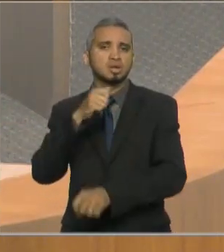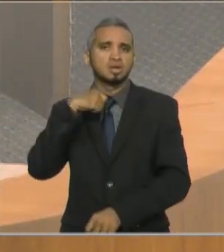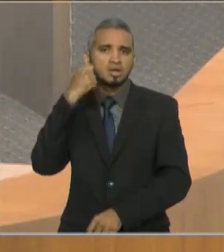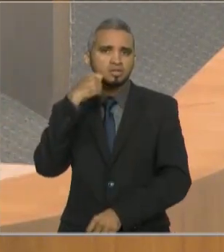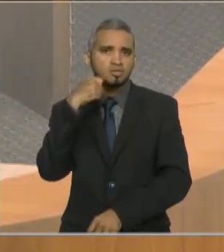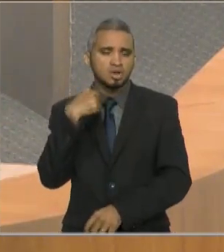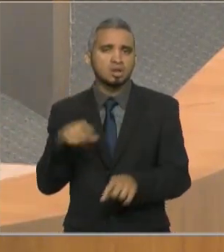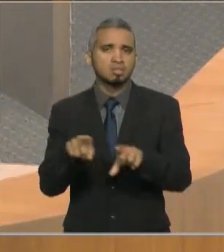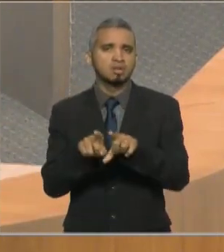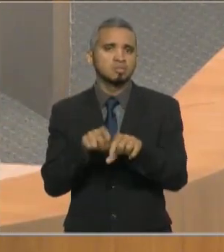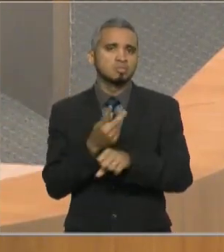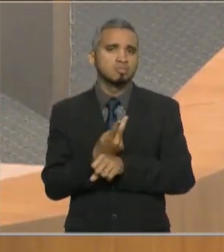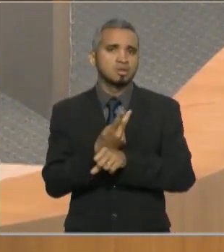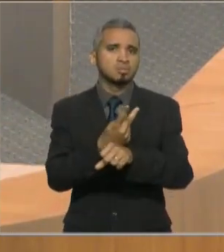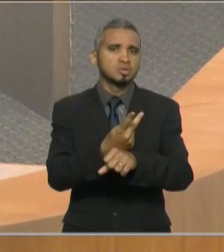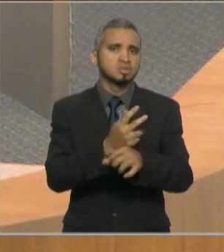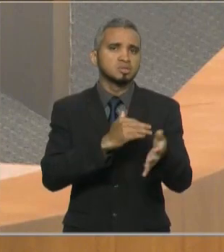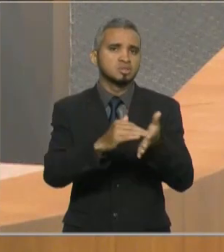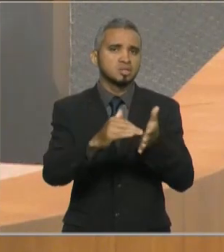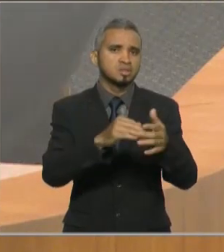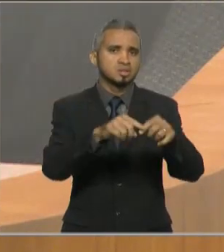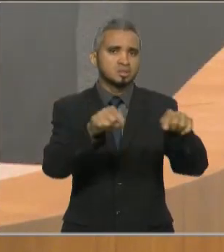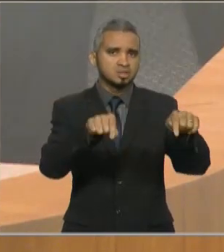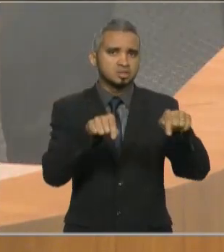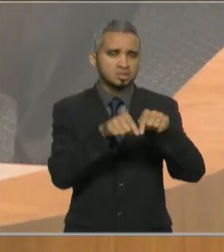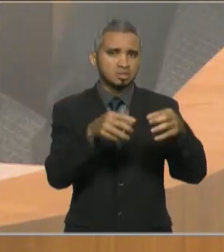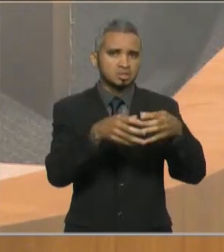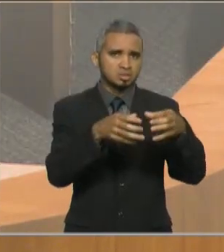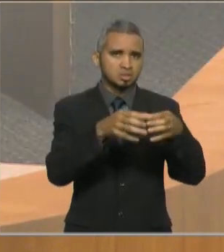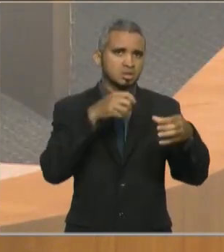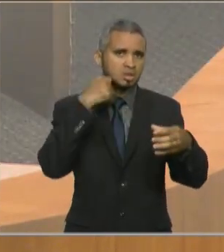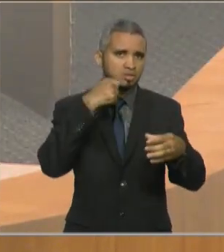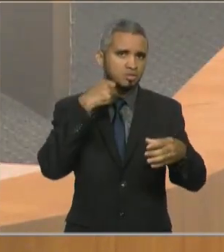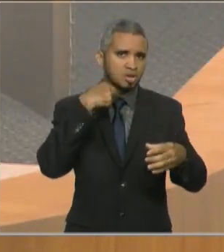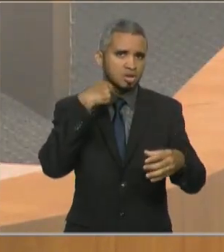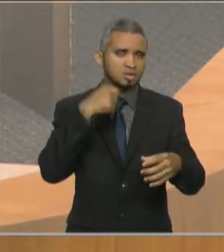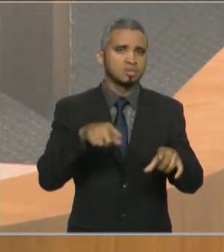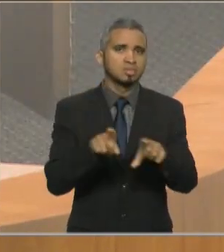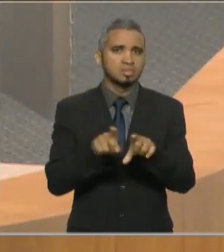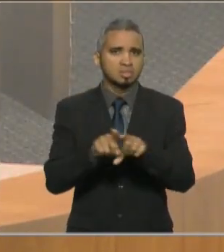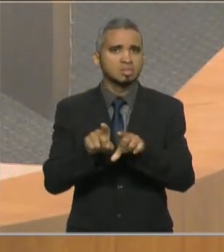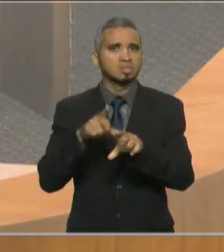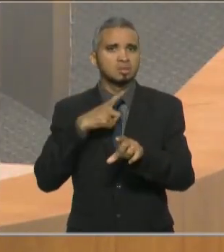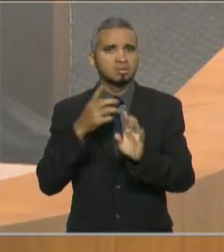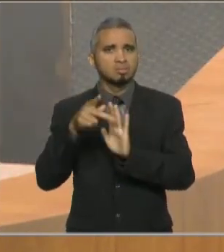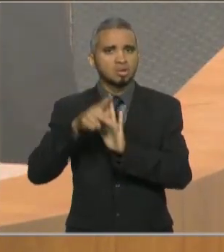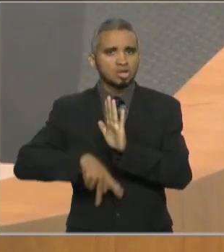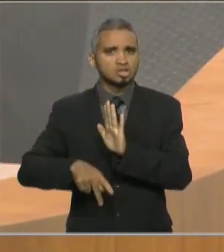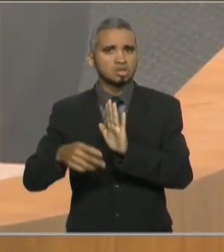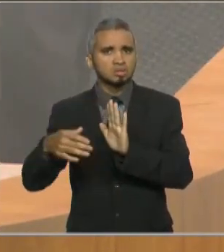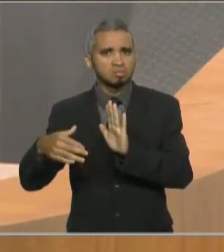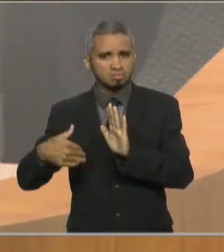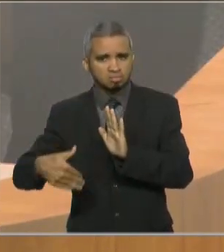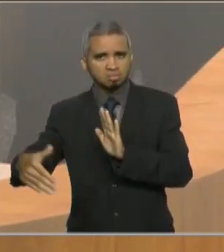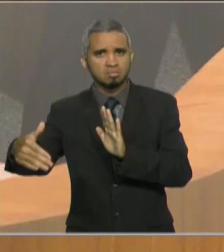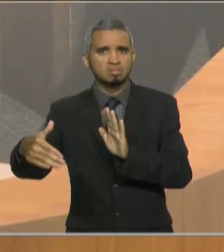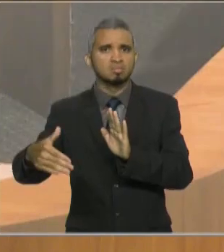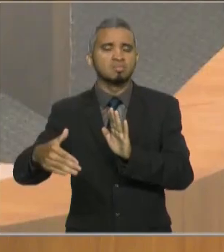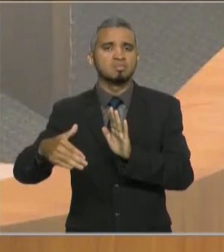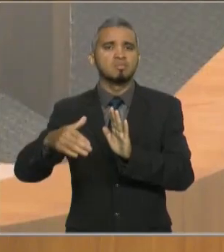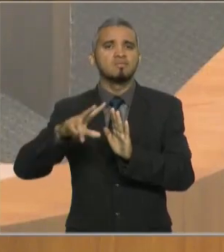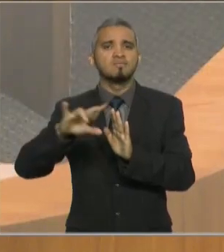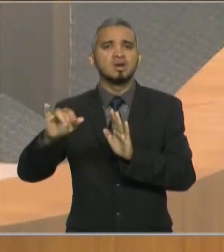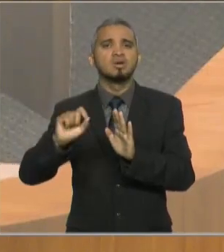E, por último, apresentamos também um projeto que tramita nessa casa, que é a isenção de custas processuais dos